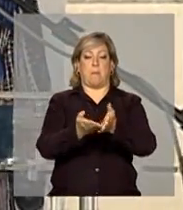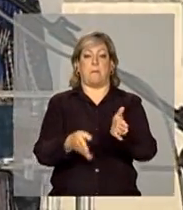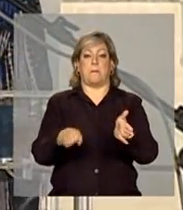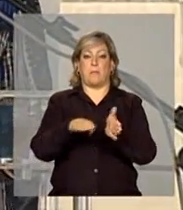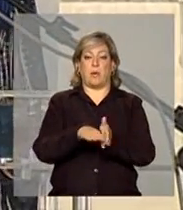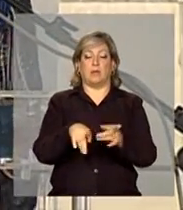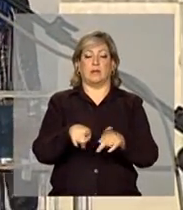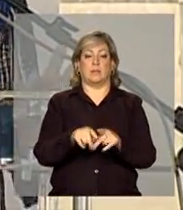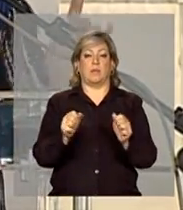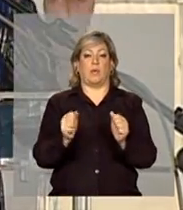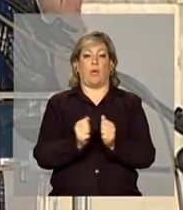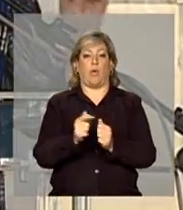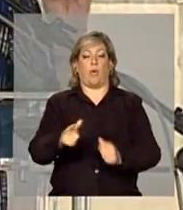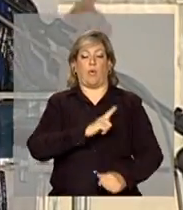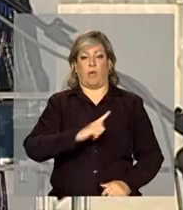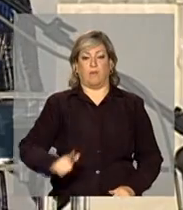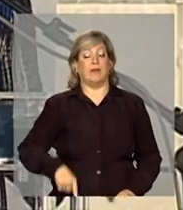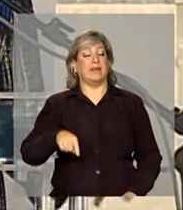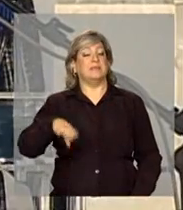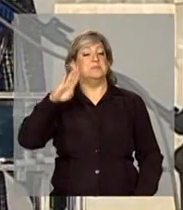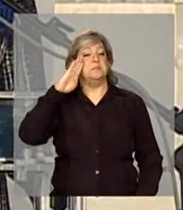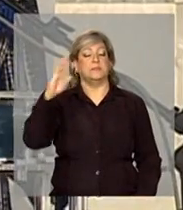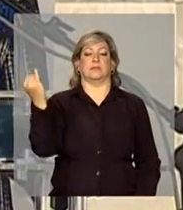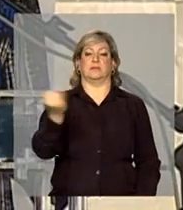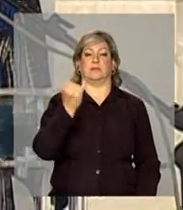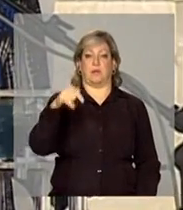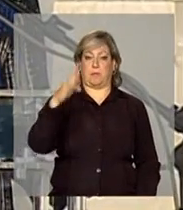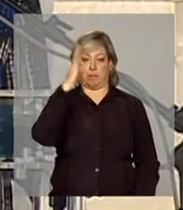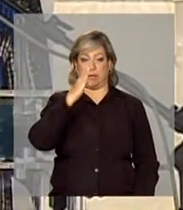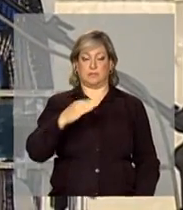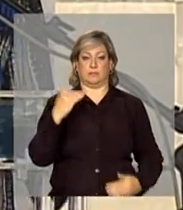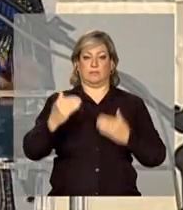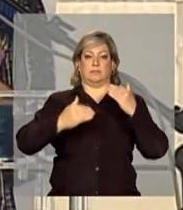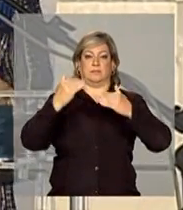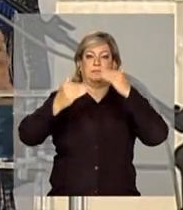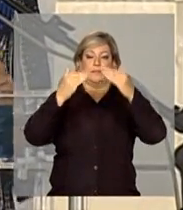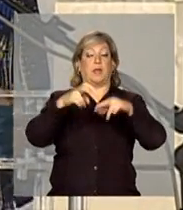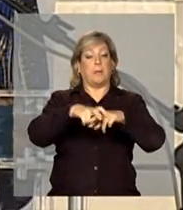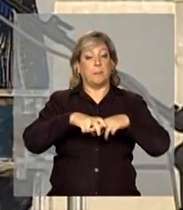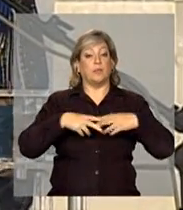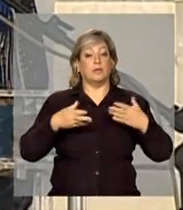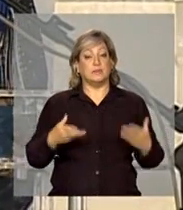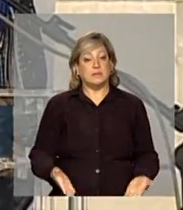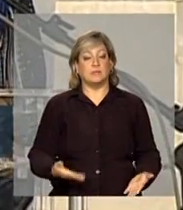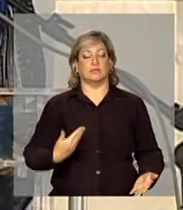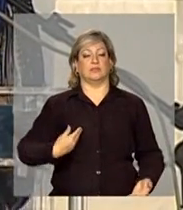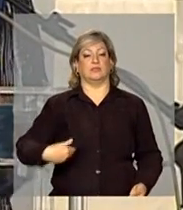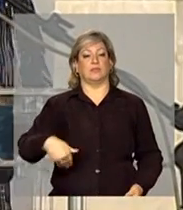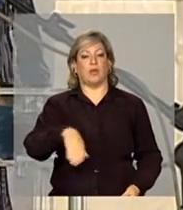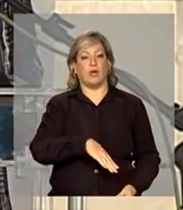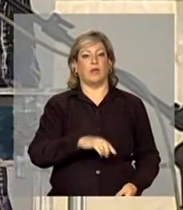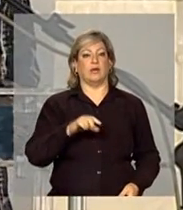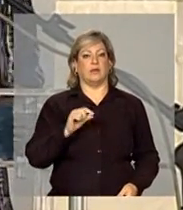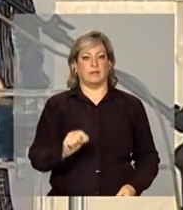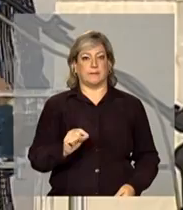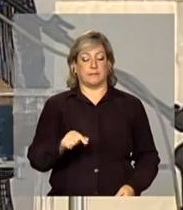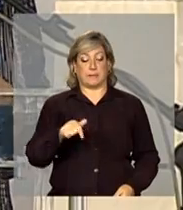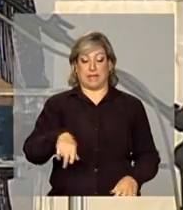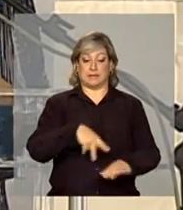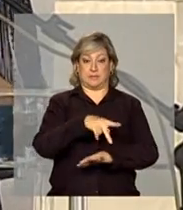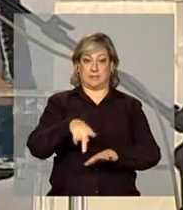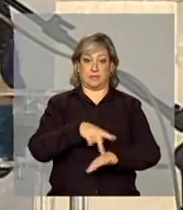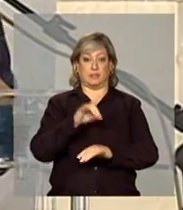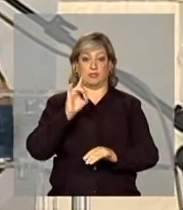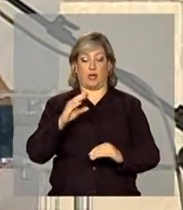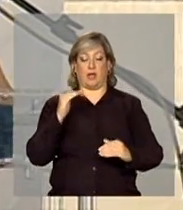governador, ela é fundamental para o país crescer. É por isso que nós daremos, esse país só